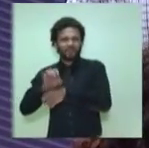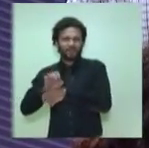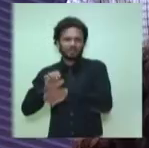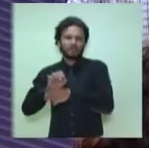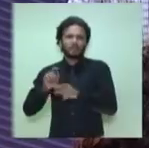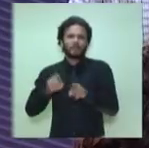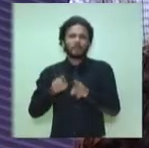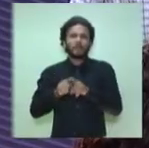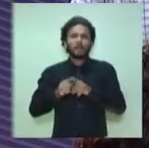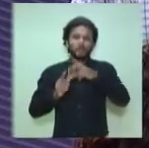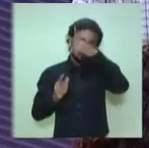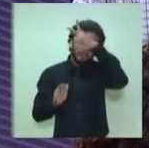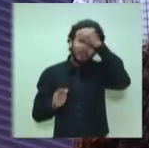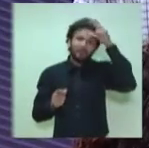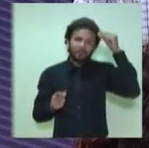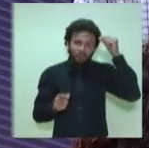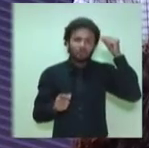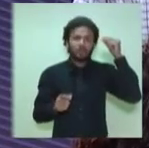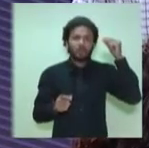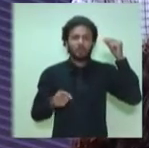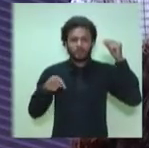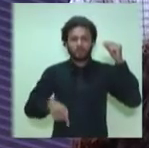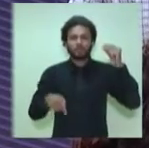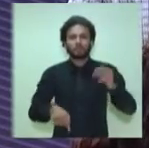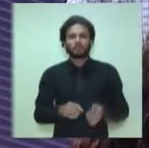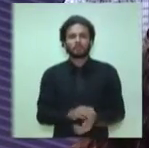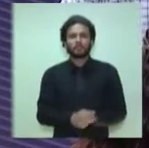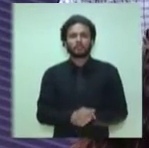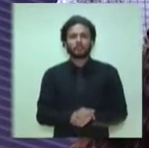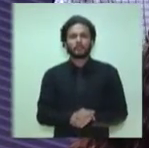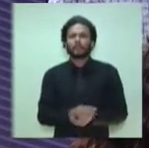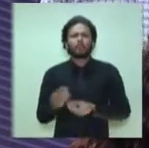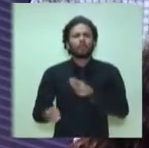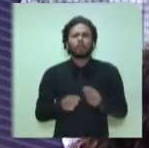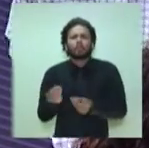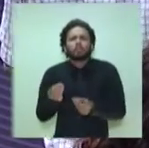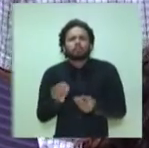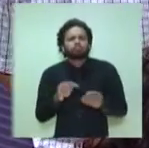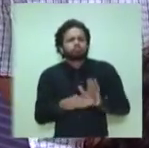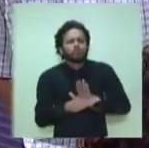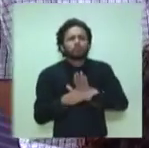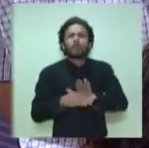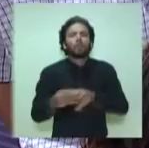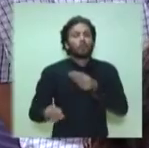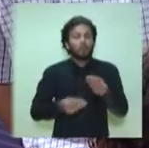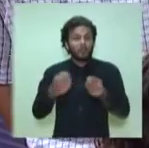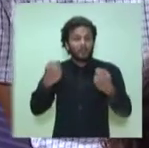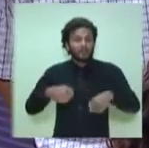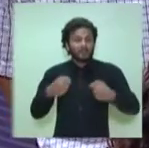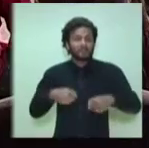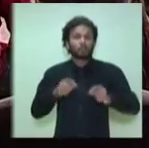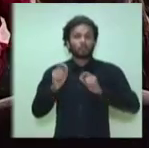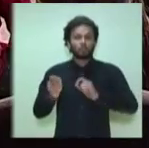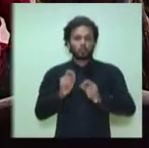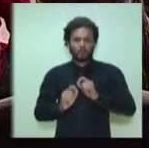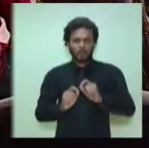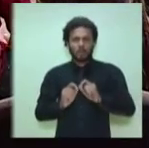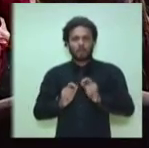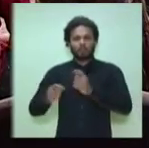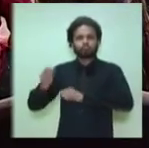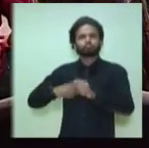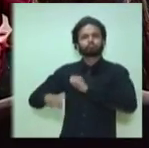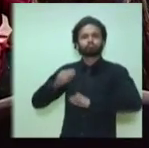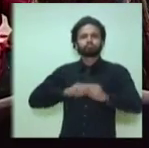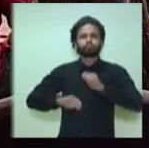a da Federação, a da União. Então a solução terá que vir de políticas econômicas